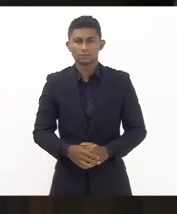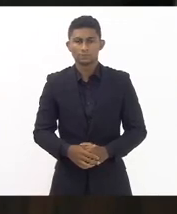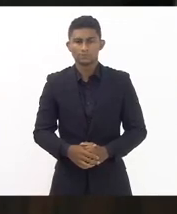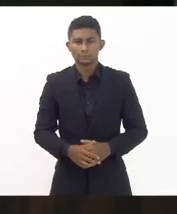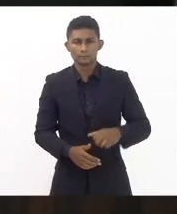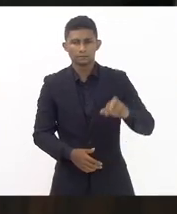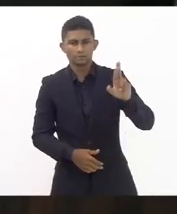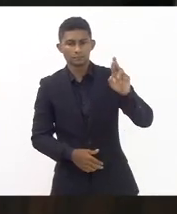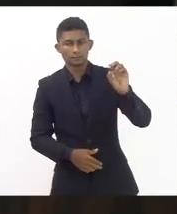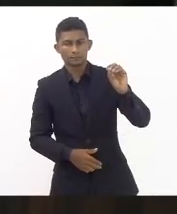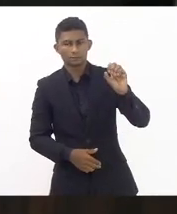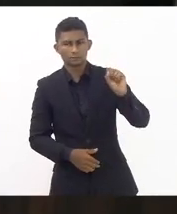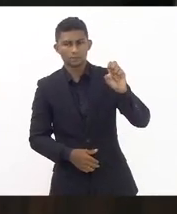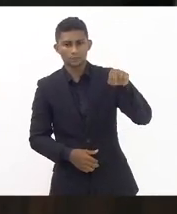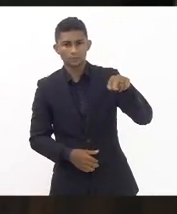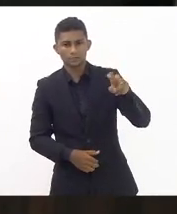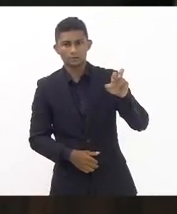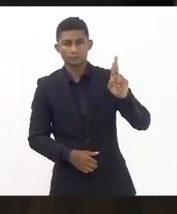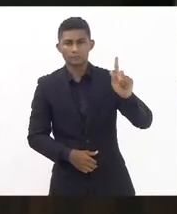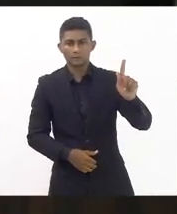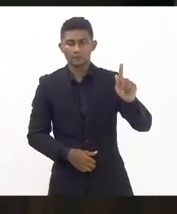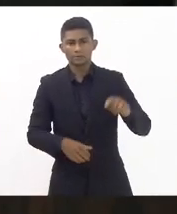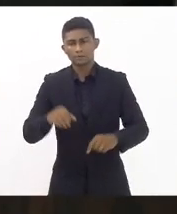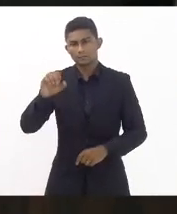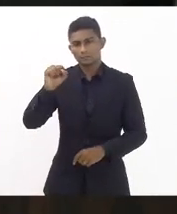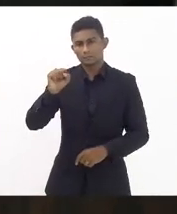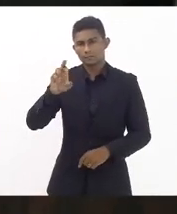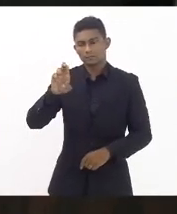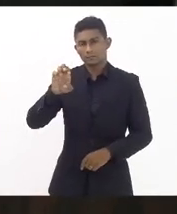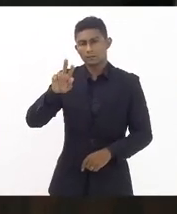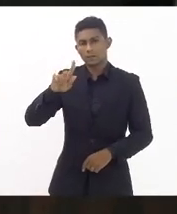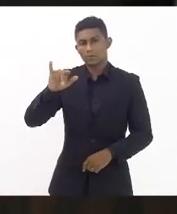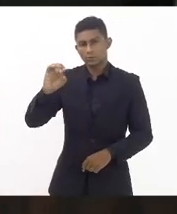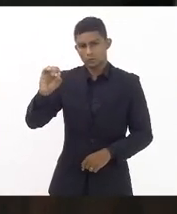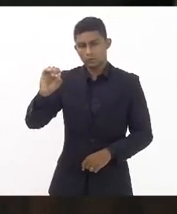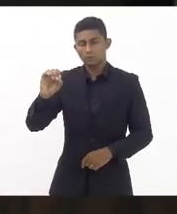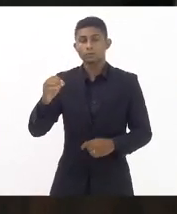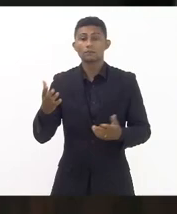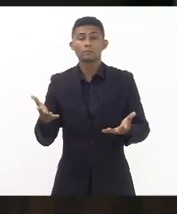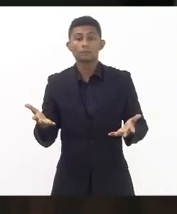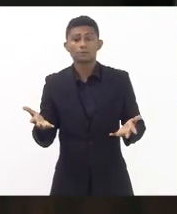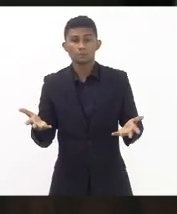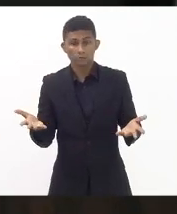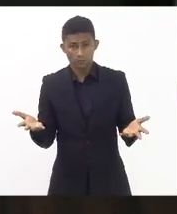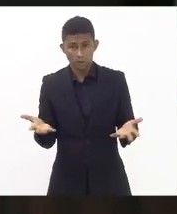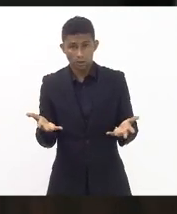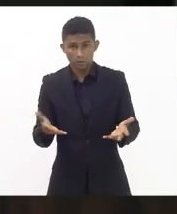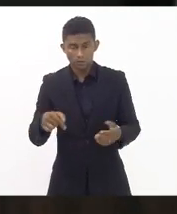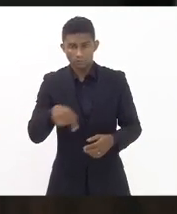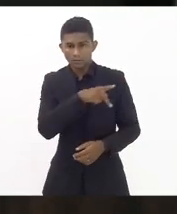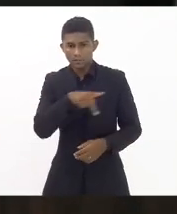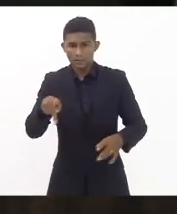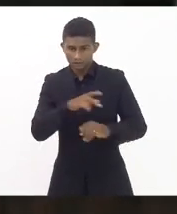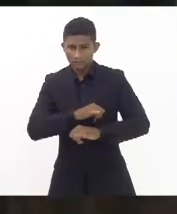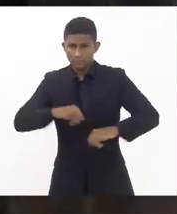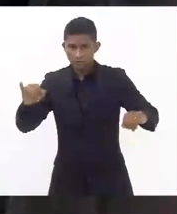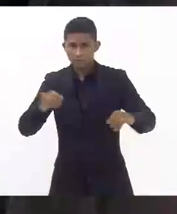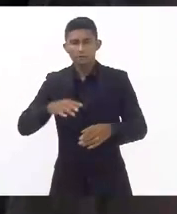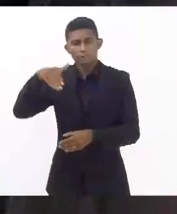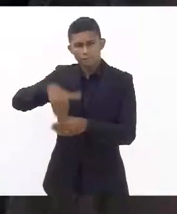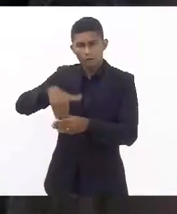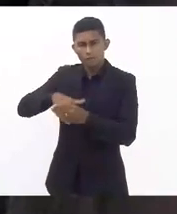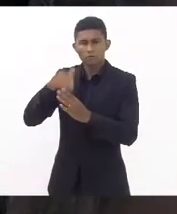deputado Rosenberg Reis, deputado Sérgio Fernandes. A presidência irá proclamar o resultado. Votaram 55